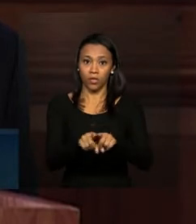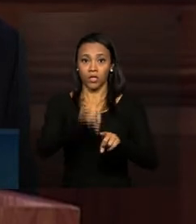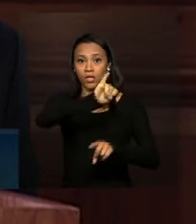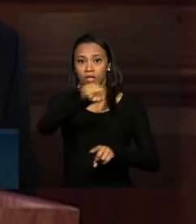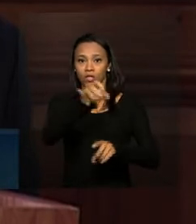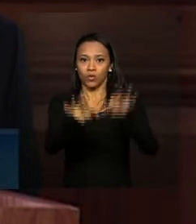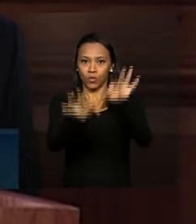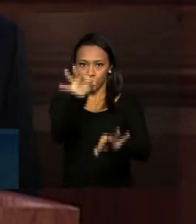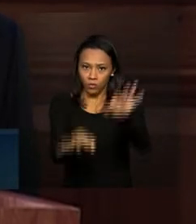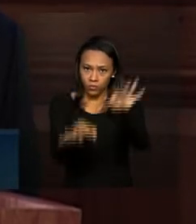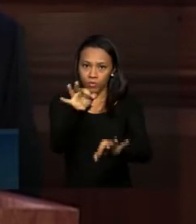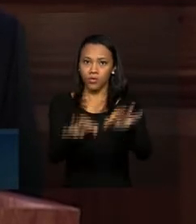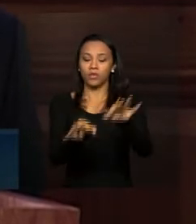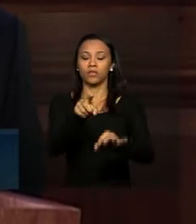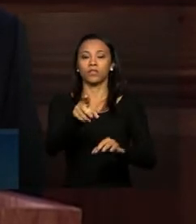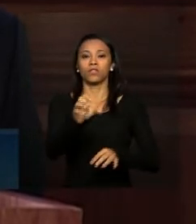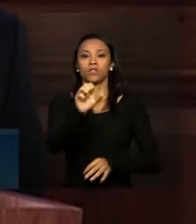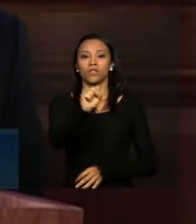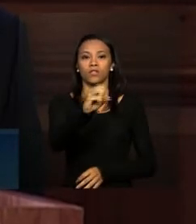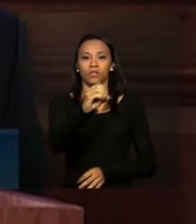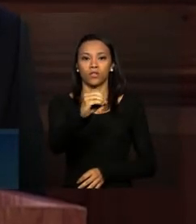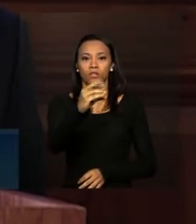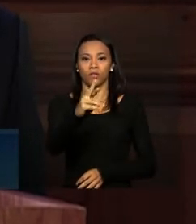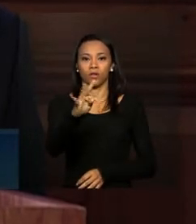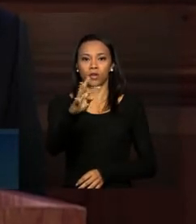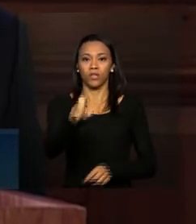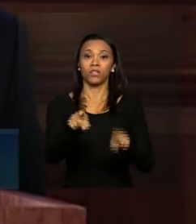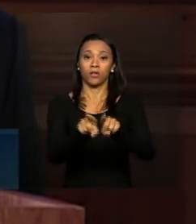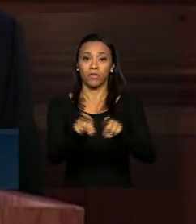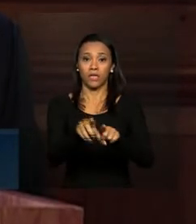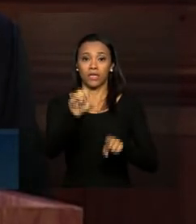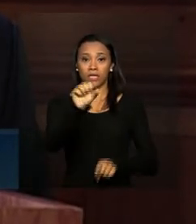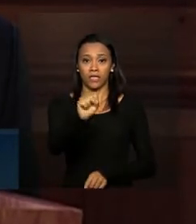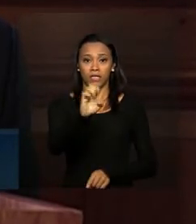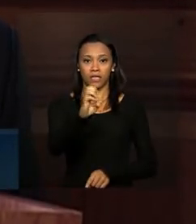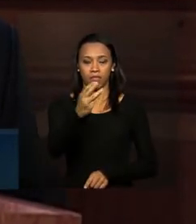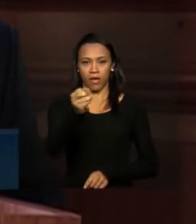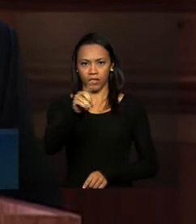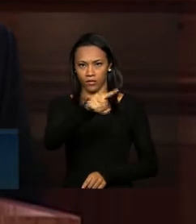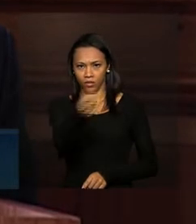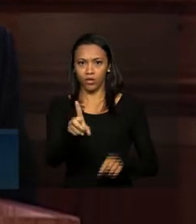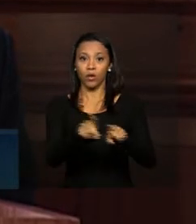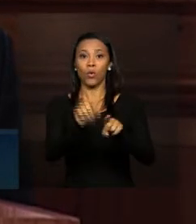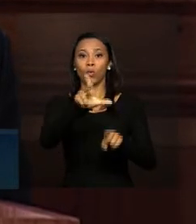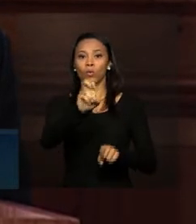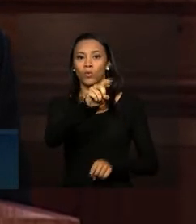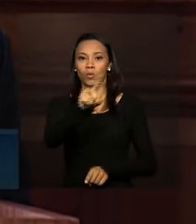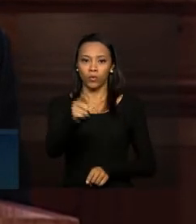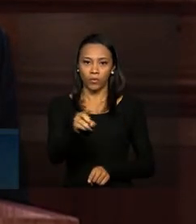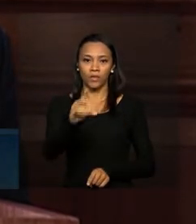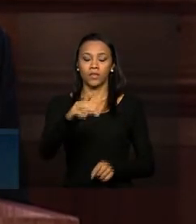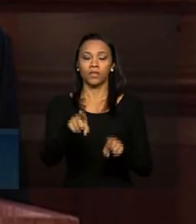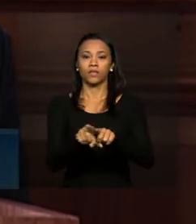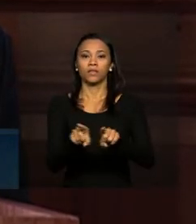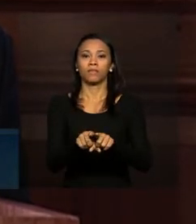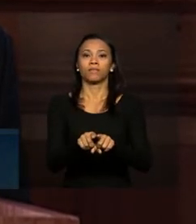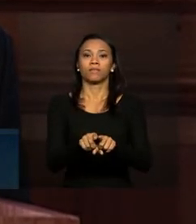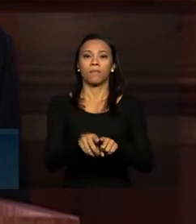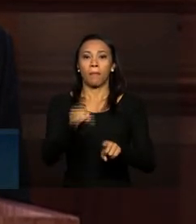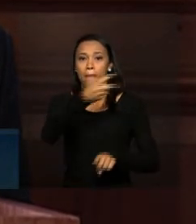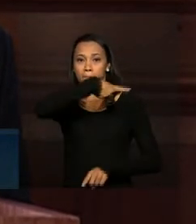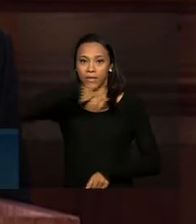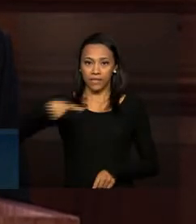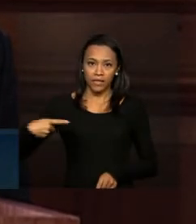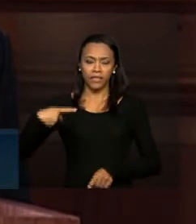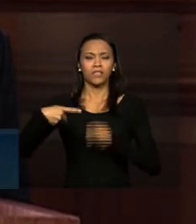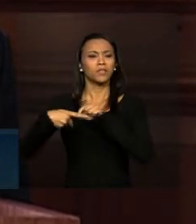Edgar dos Anjos, conselheiro Sebastião Vécio, doutor Luiz Cláudio Chaves, senhores